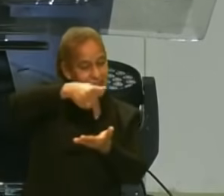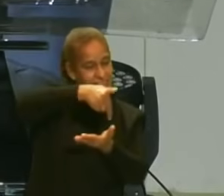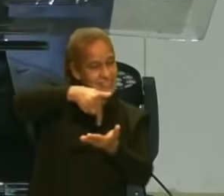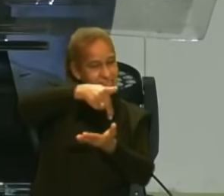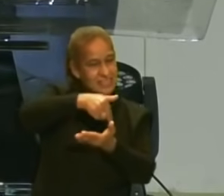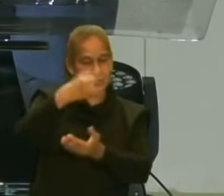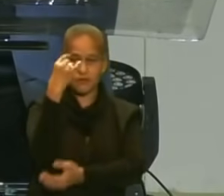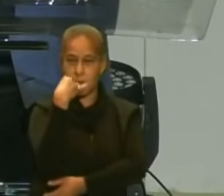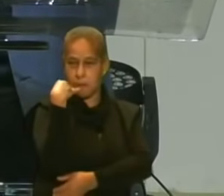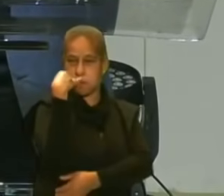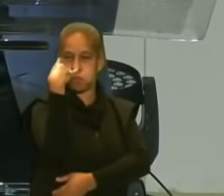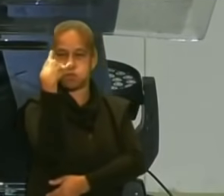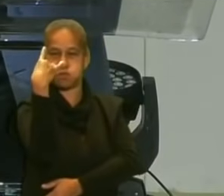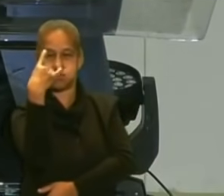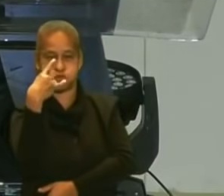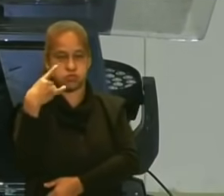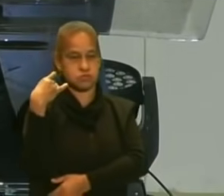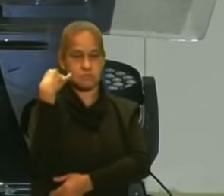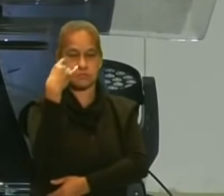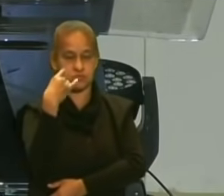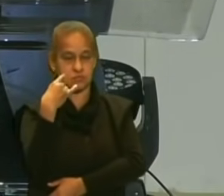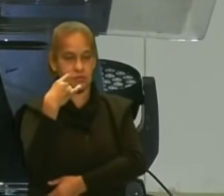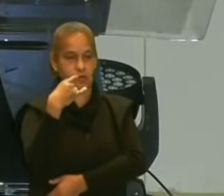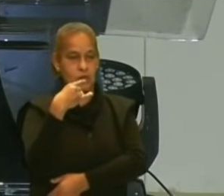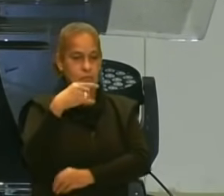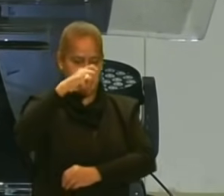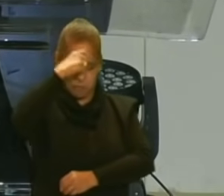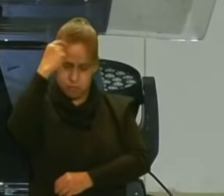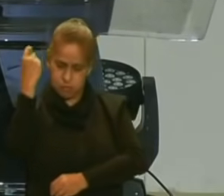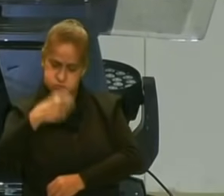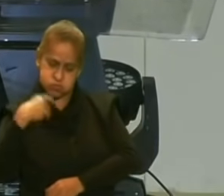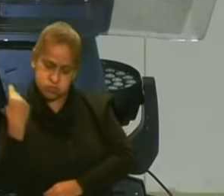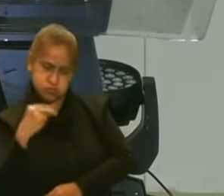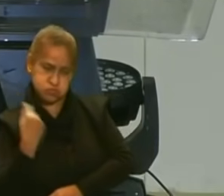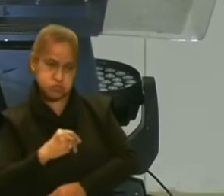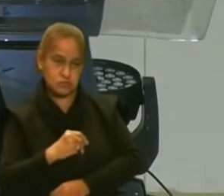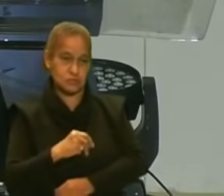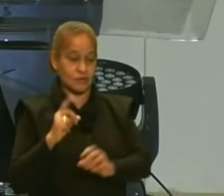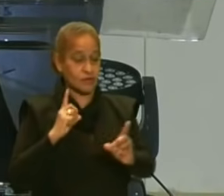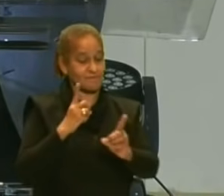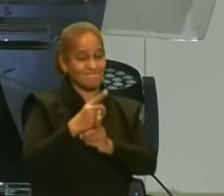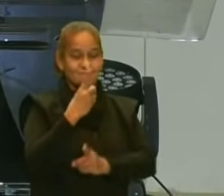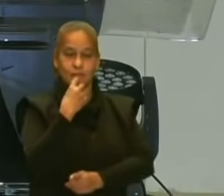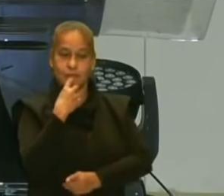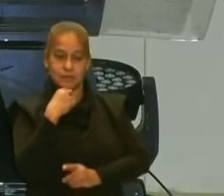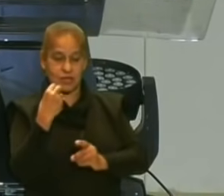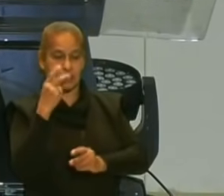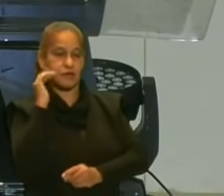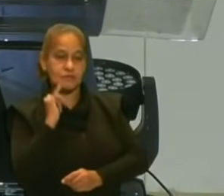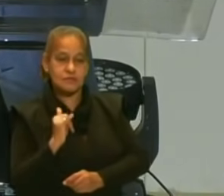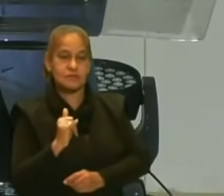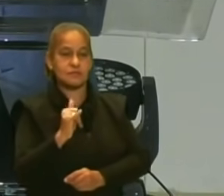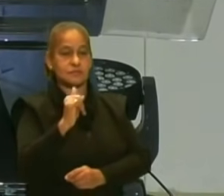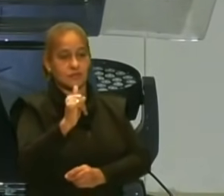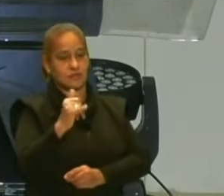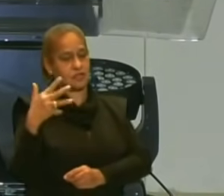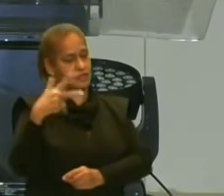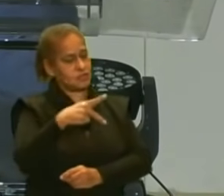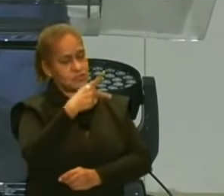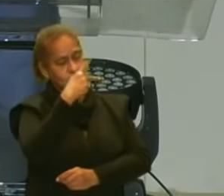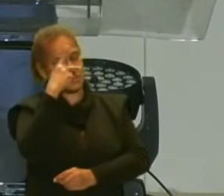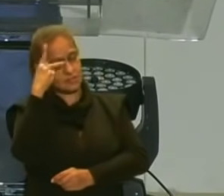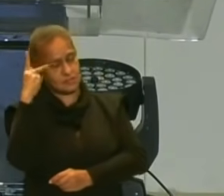por suas feitiçarias, e nela foi encontrada sangue de profetas e de santos e de todos os que